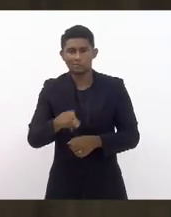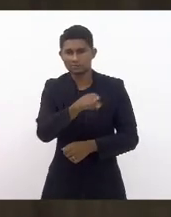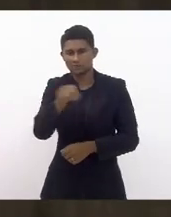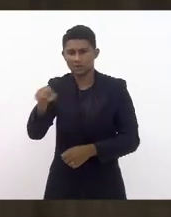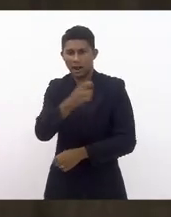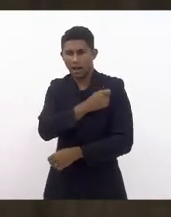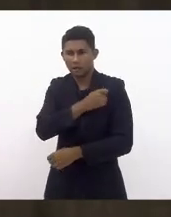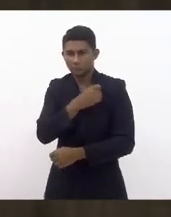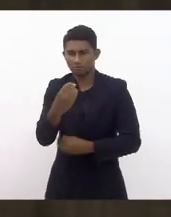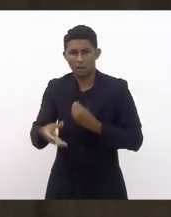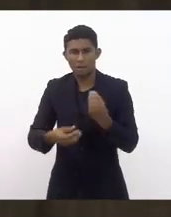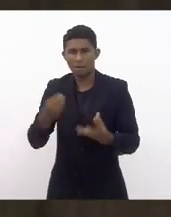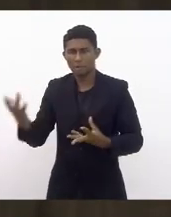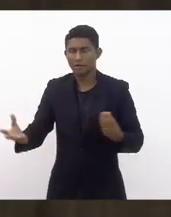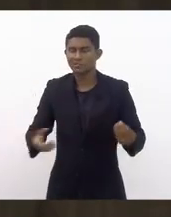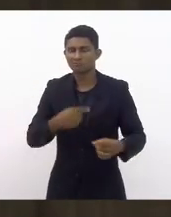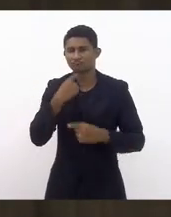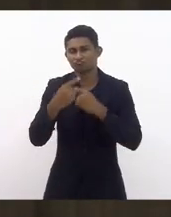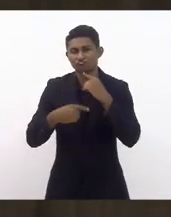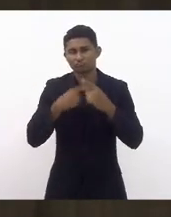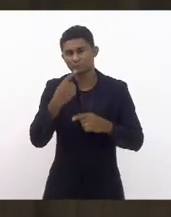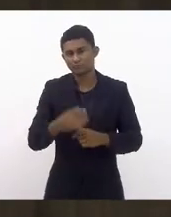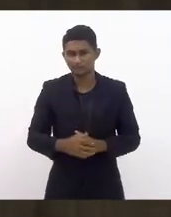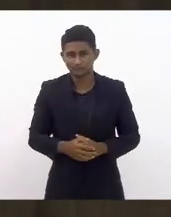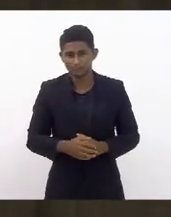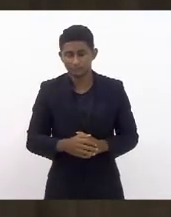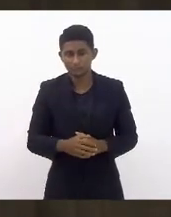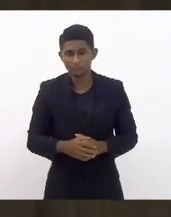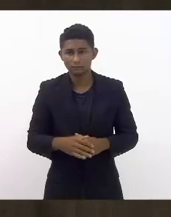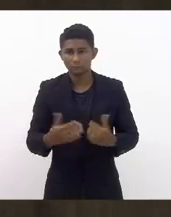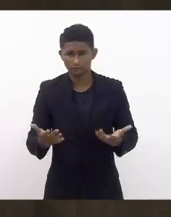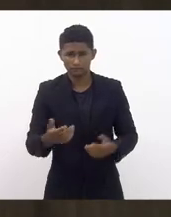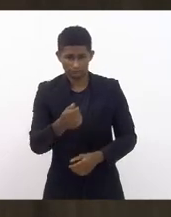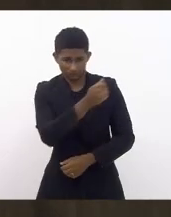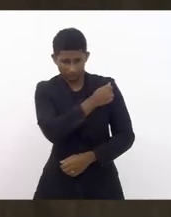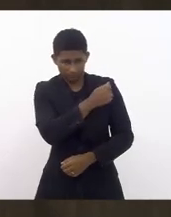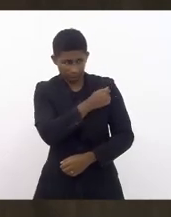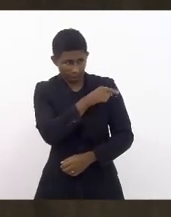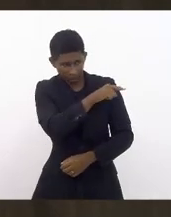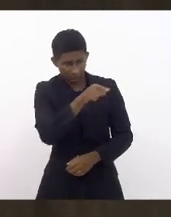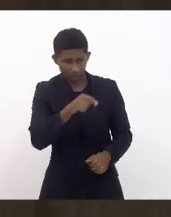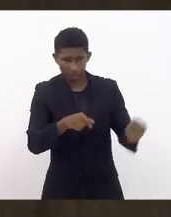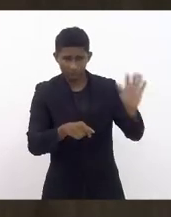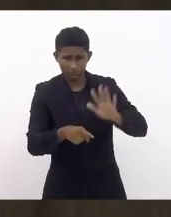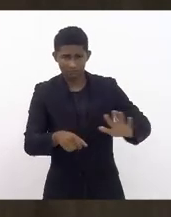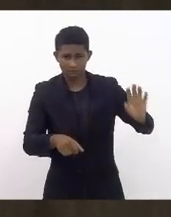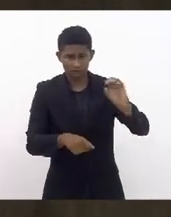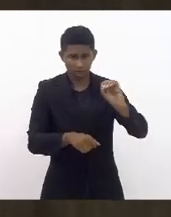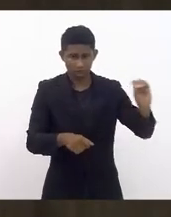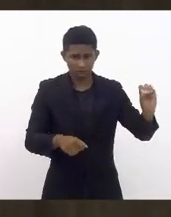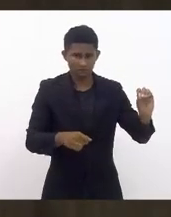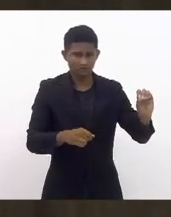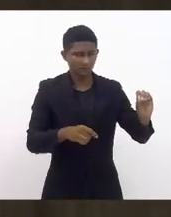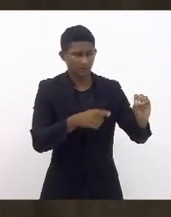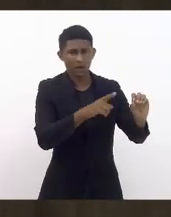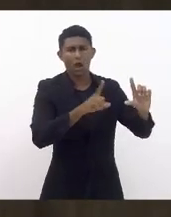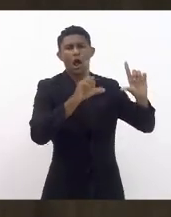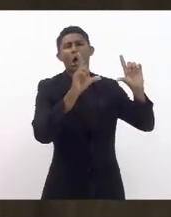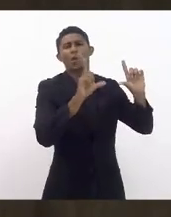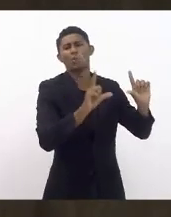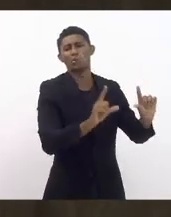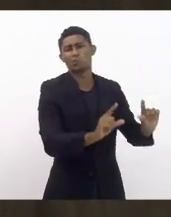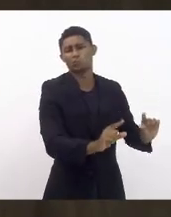estudantes. Nós não queremos que os estudantes da Zona Oeste sejam diminuídos